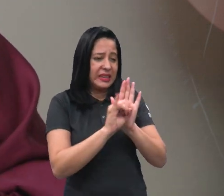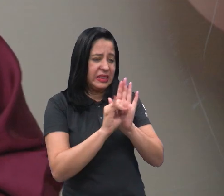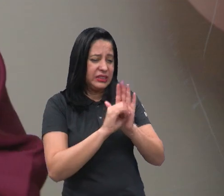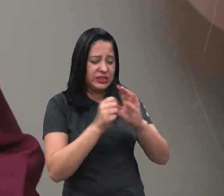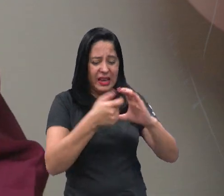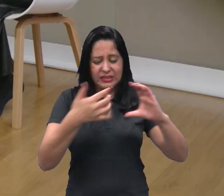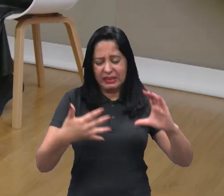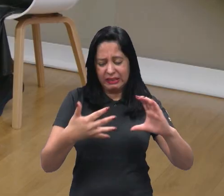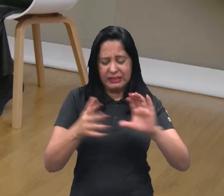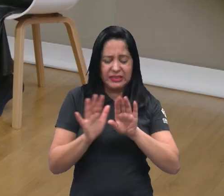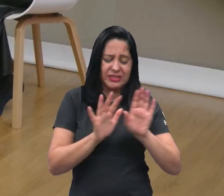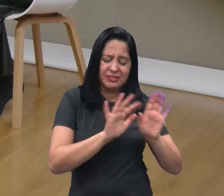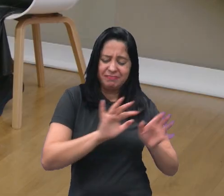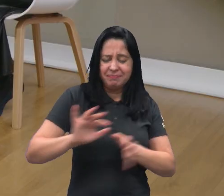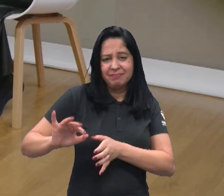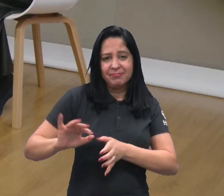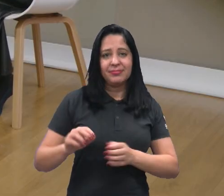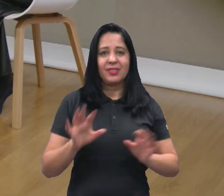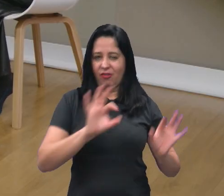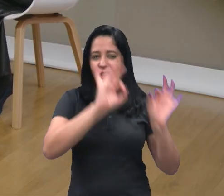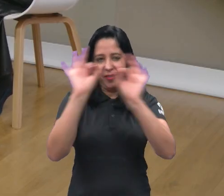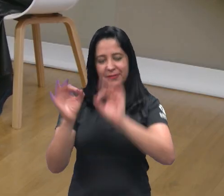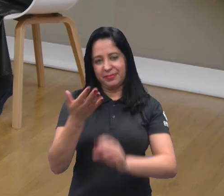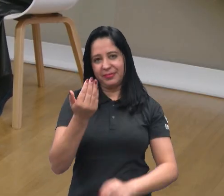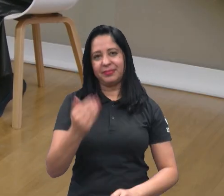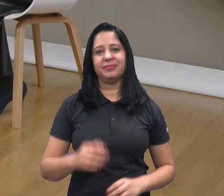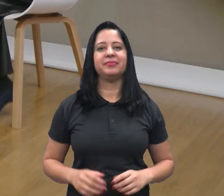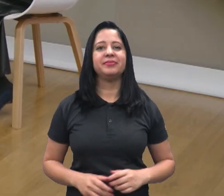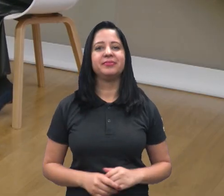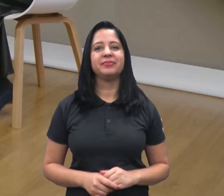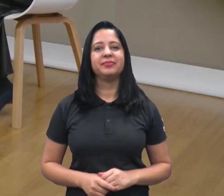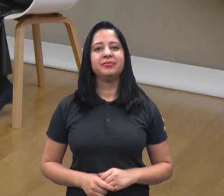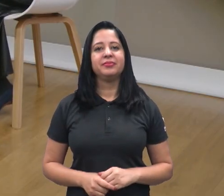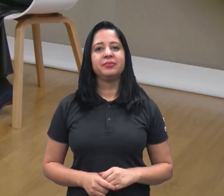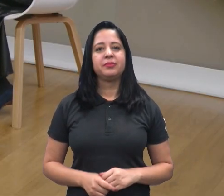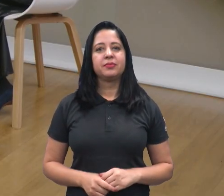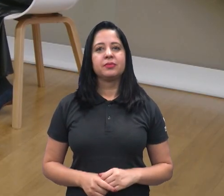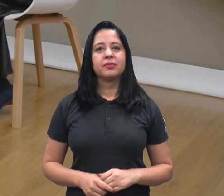plano. Aline, vamos conferir? Sim.